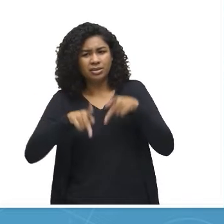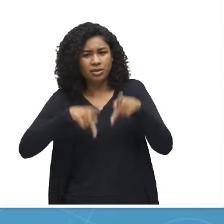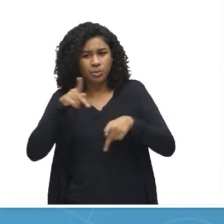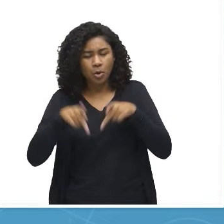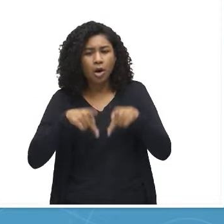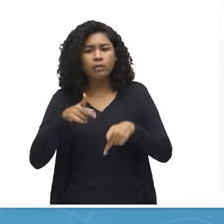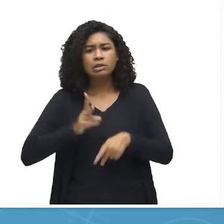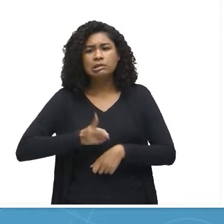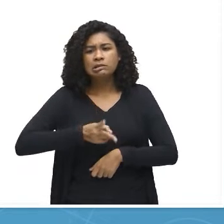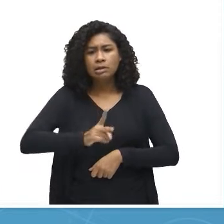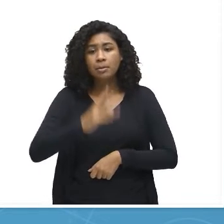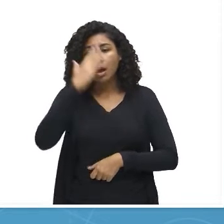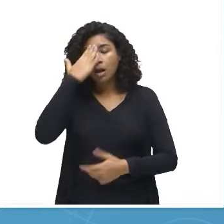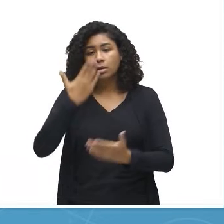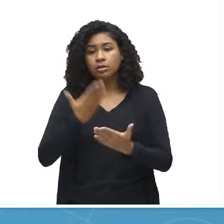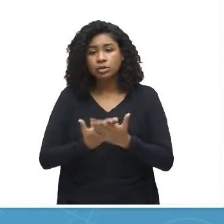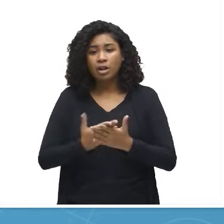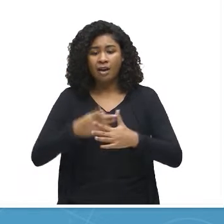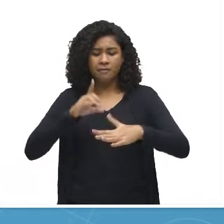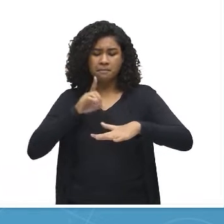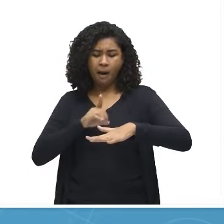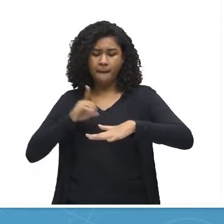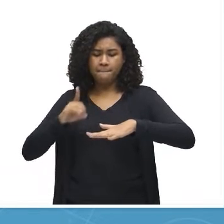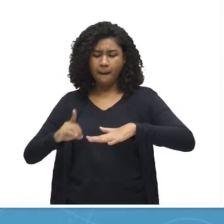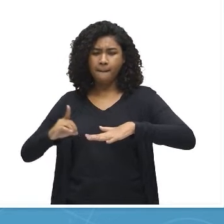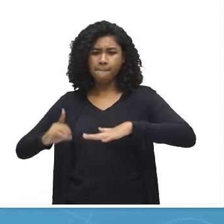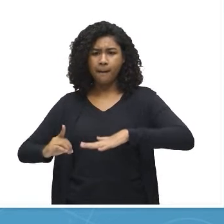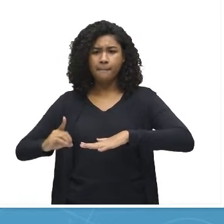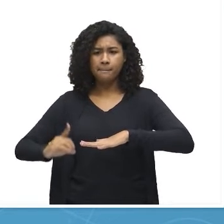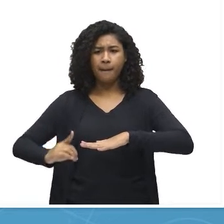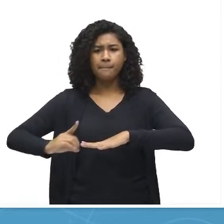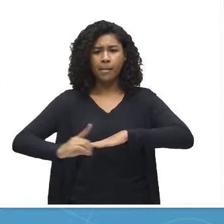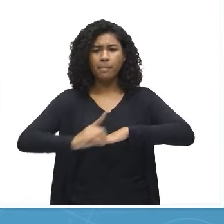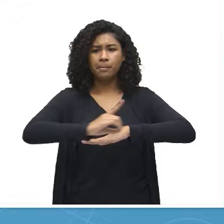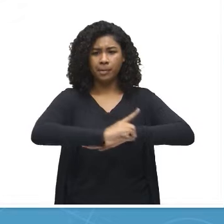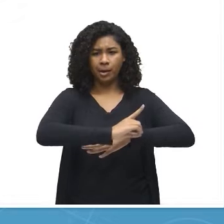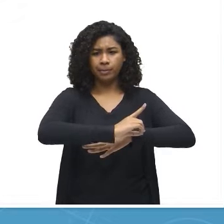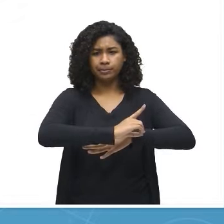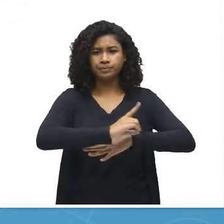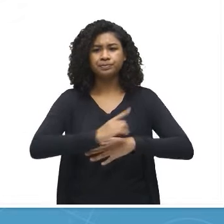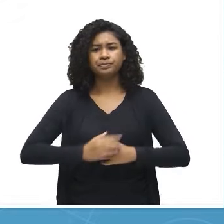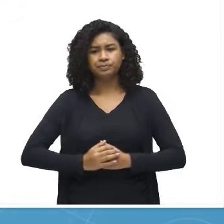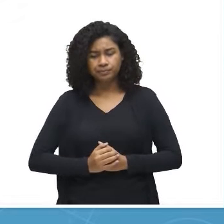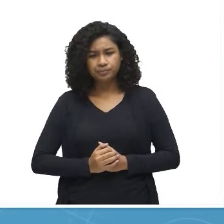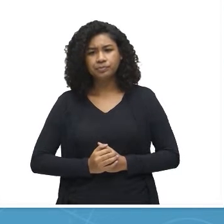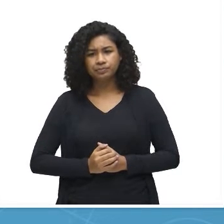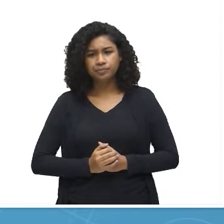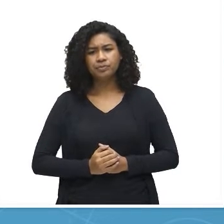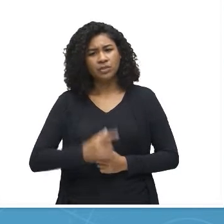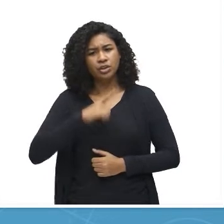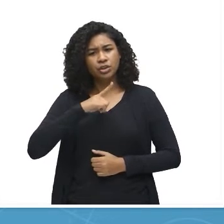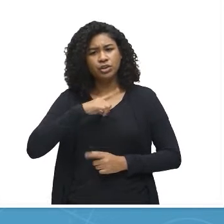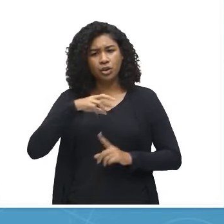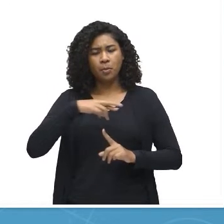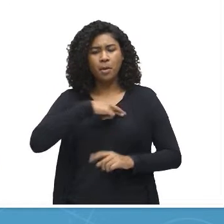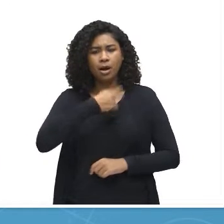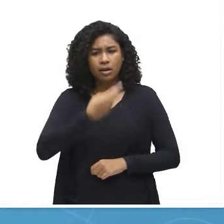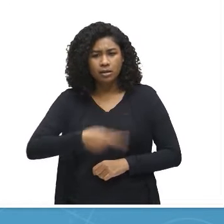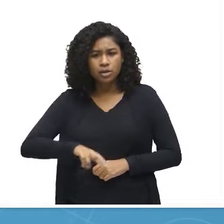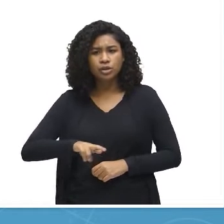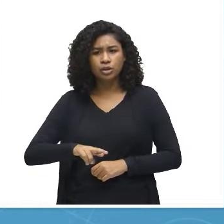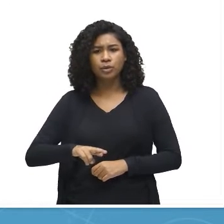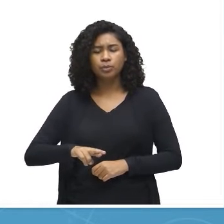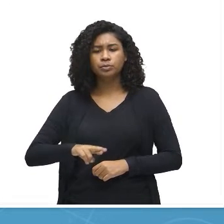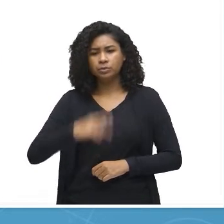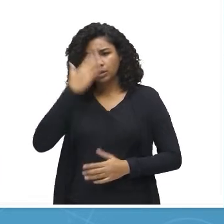eram politeístas, eles acreditavam em vários deuses, né? Eles tinham uma religião